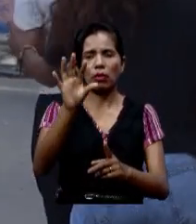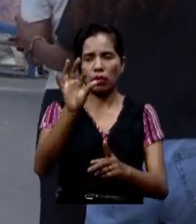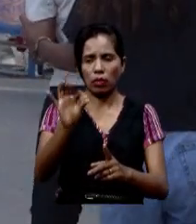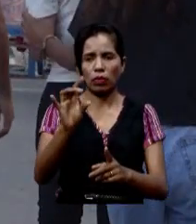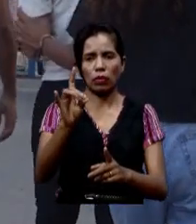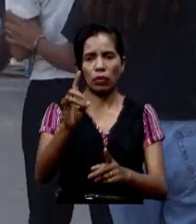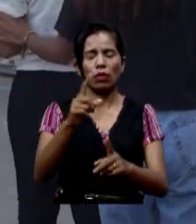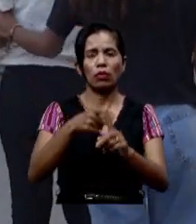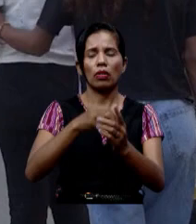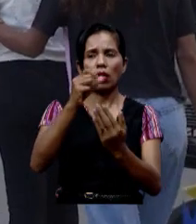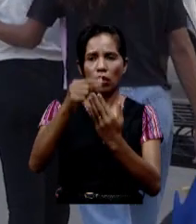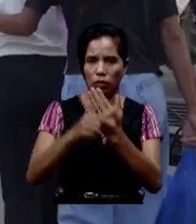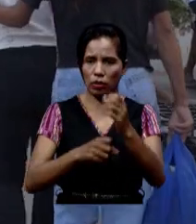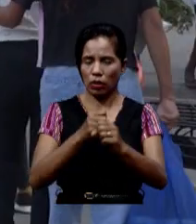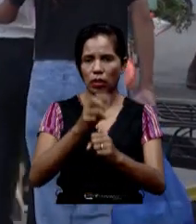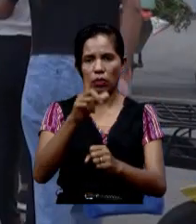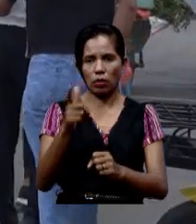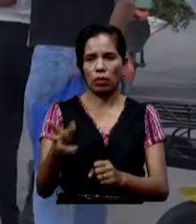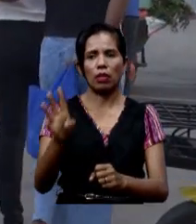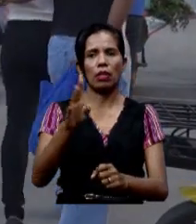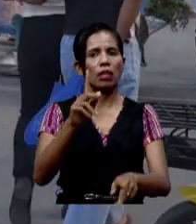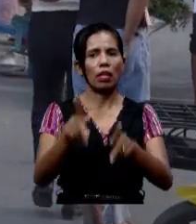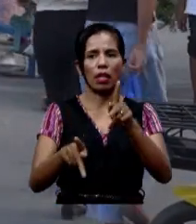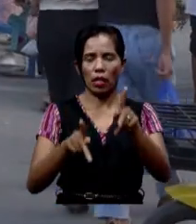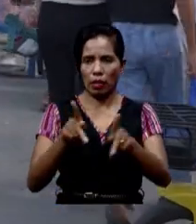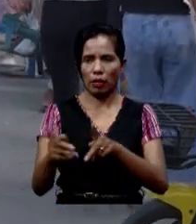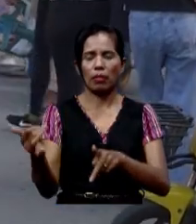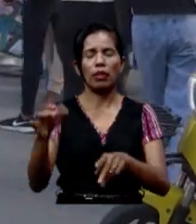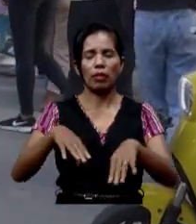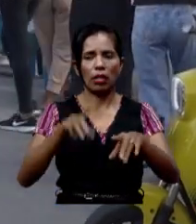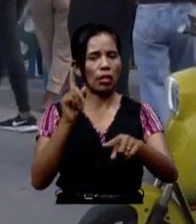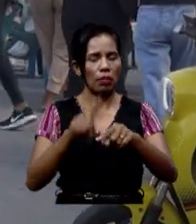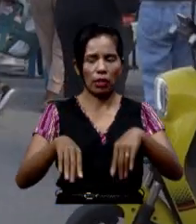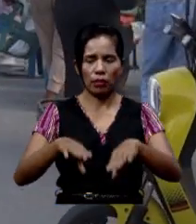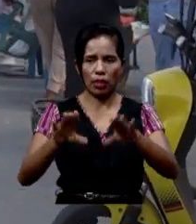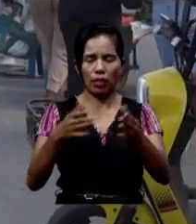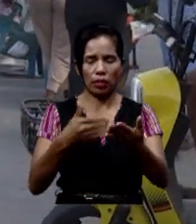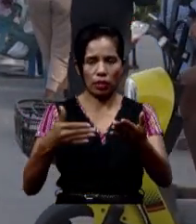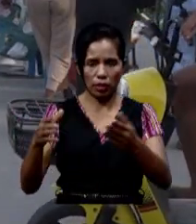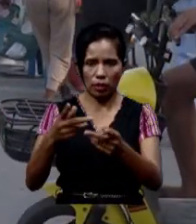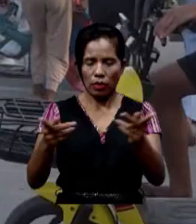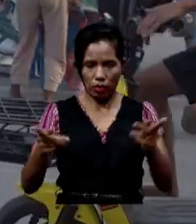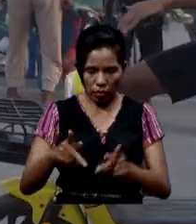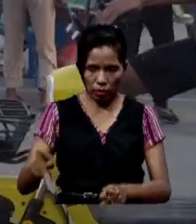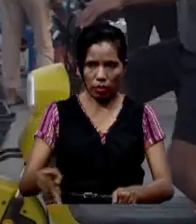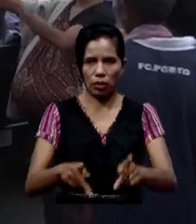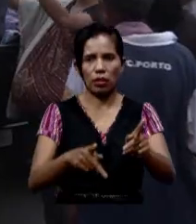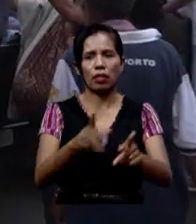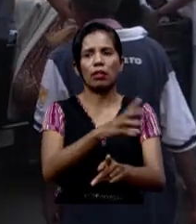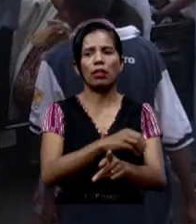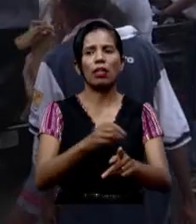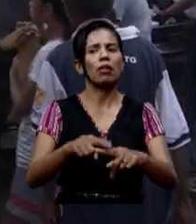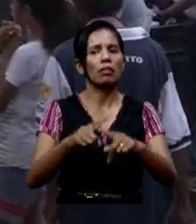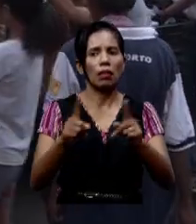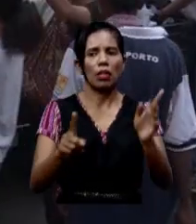fulang agosto, tina rihun ruavalu, bandu vendedor sira ala belefansa sang iha fatin público, ou dalam nini, mas